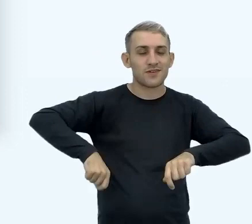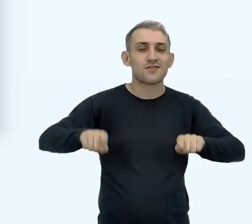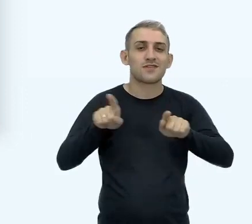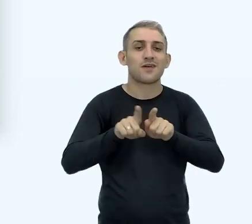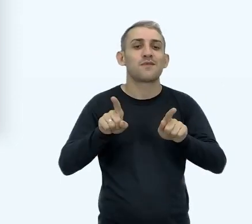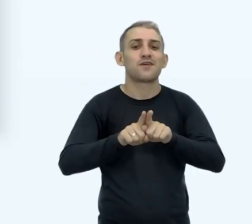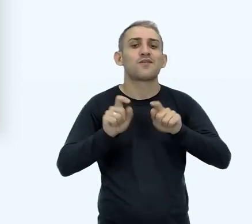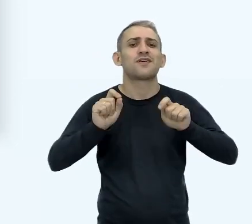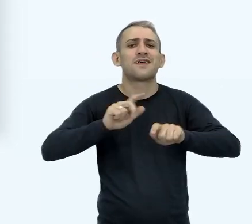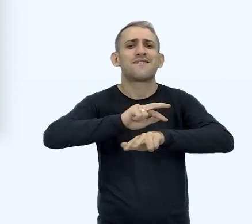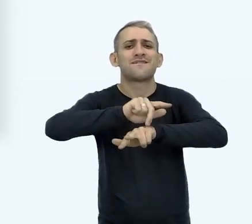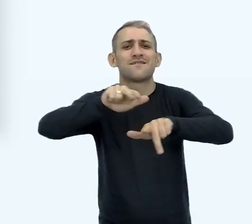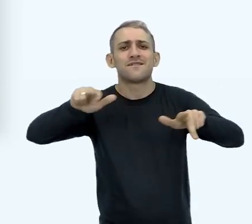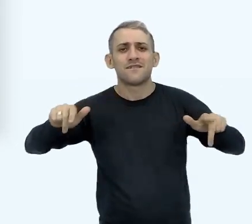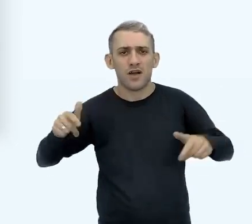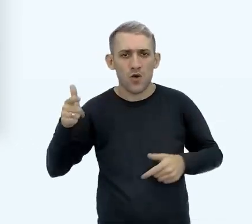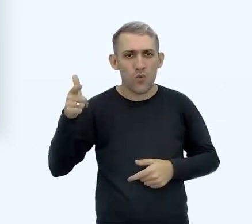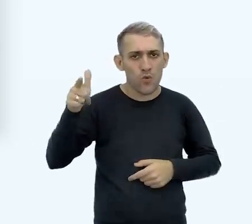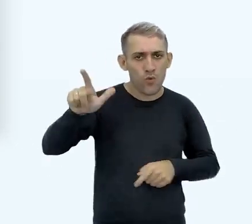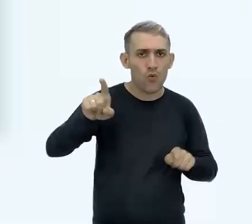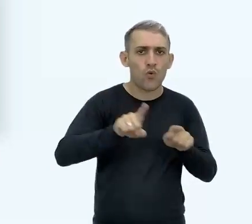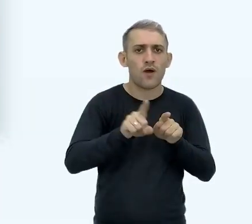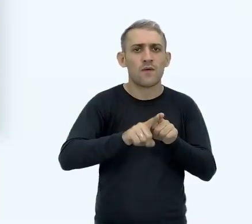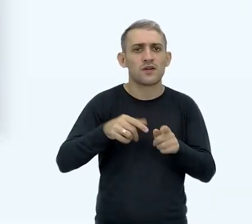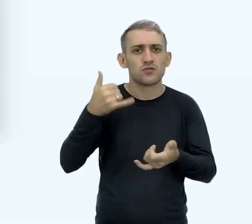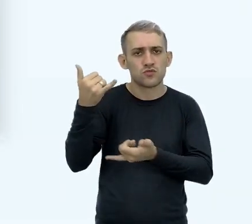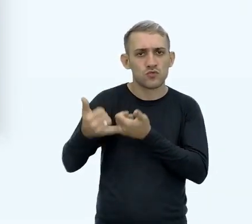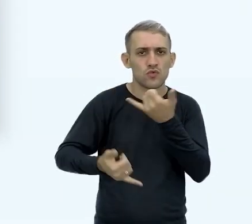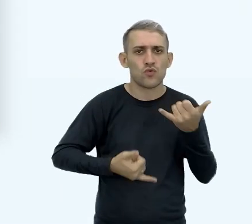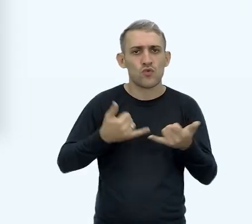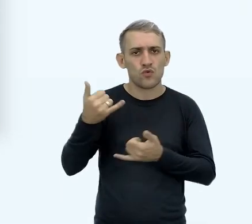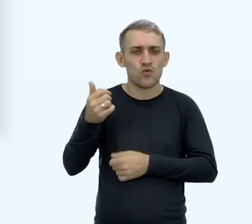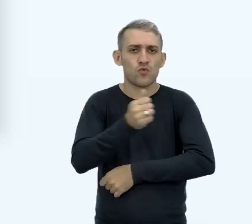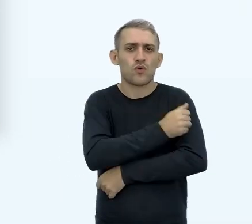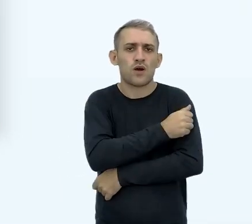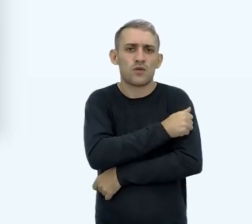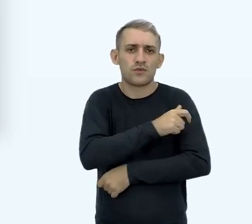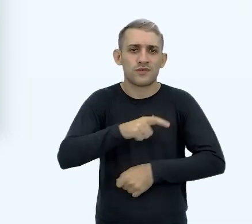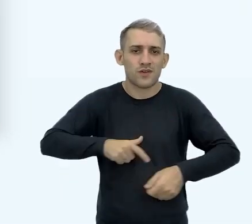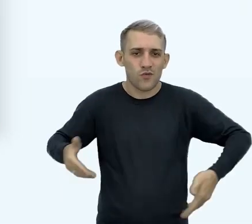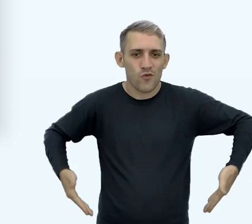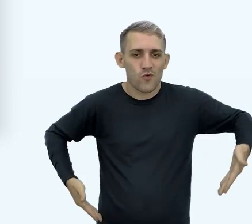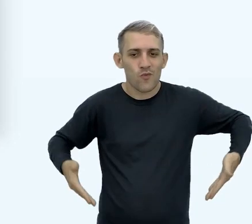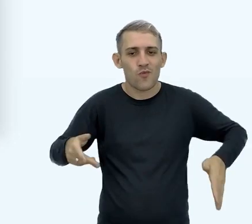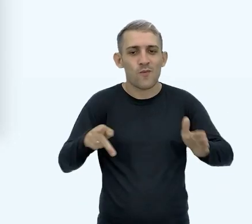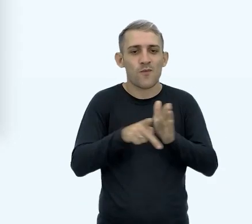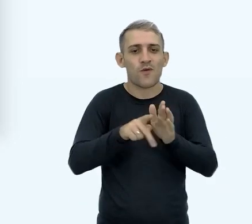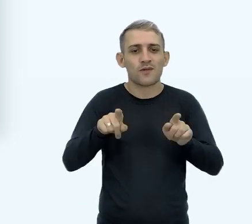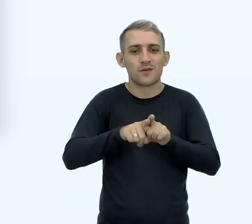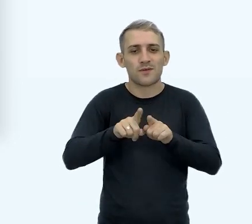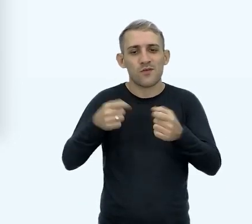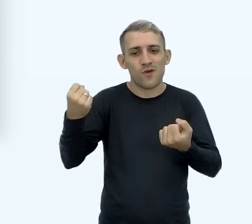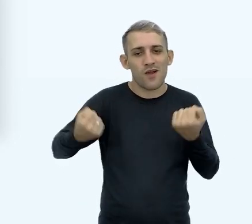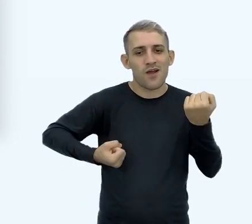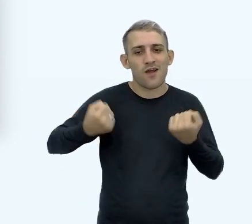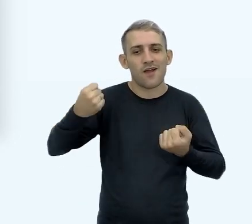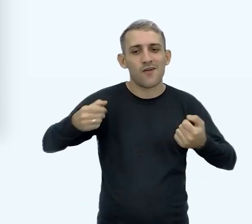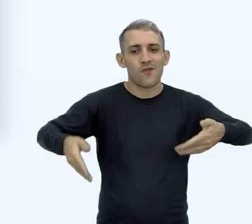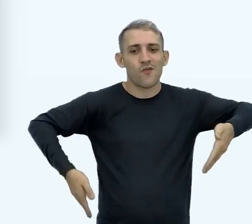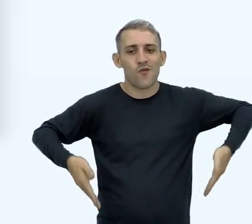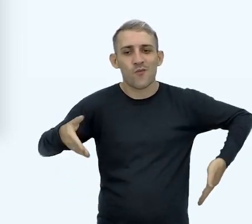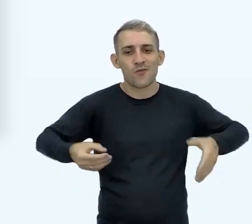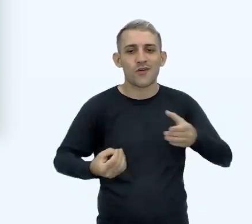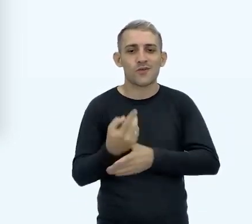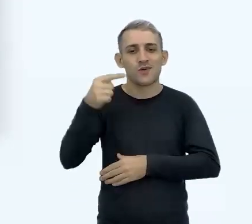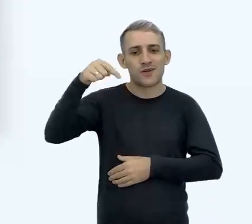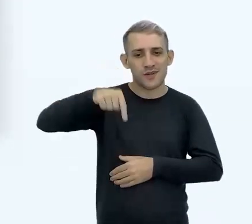vê diversos outros jogos produzidos pelos alunos, o robô de seringas e o carrinho robô que foi produzido aqui